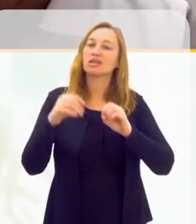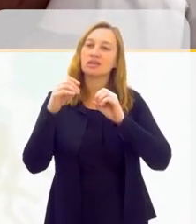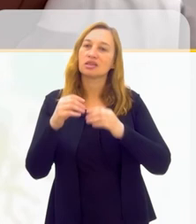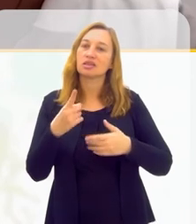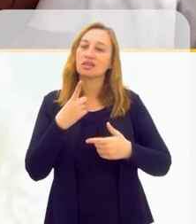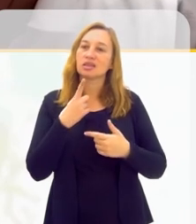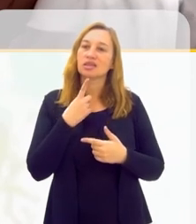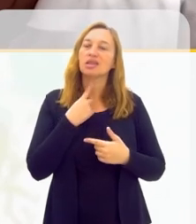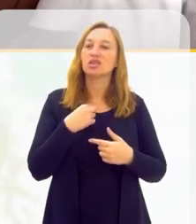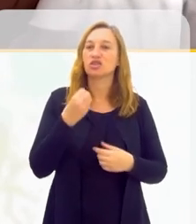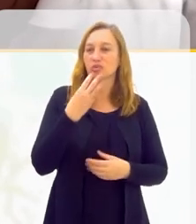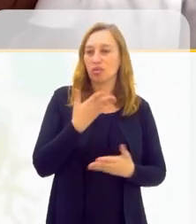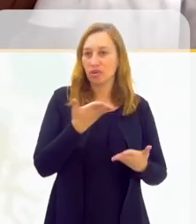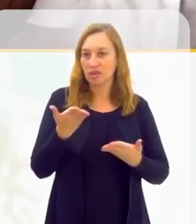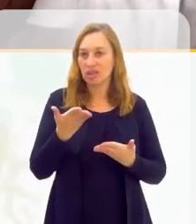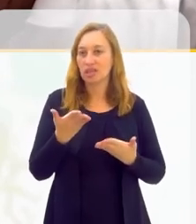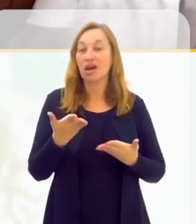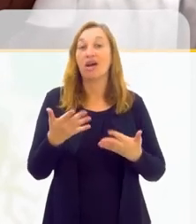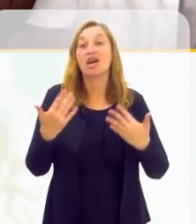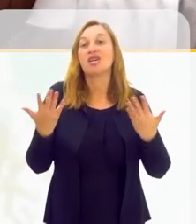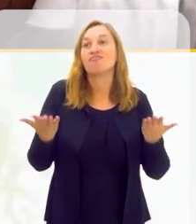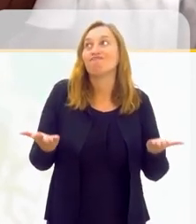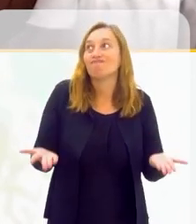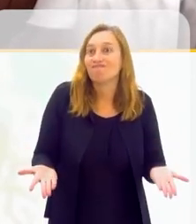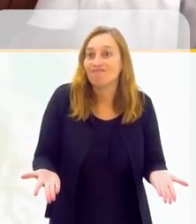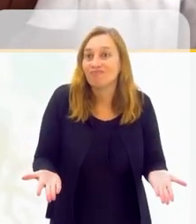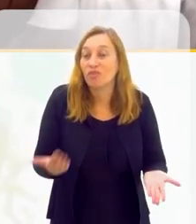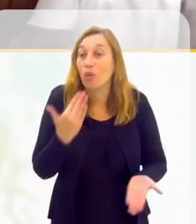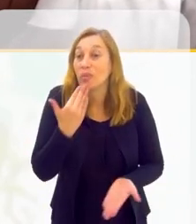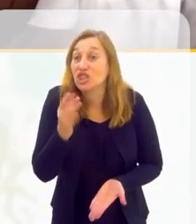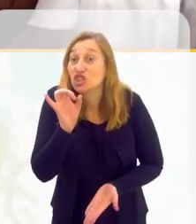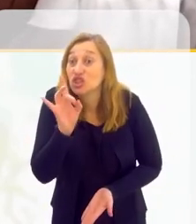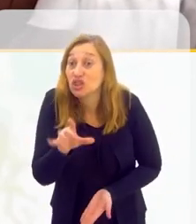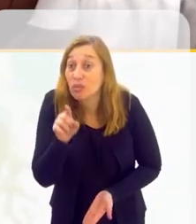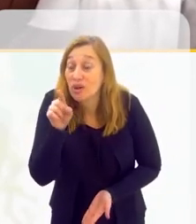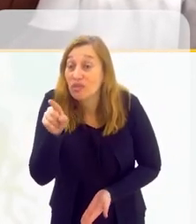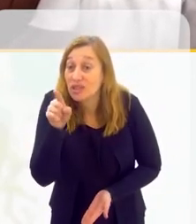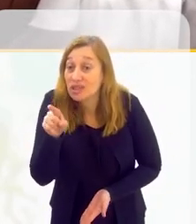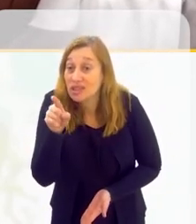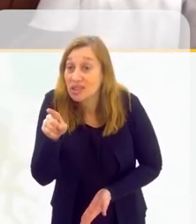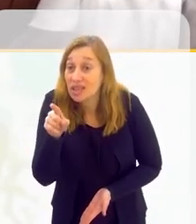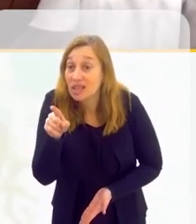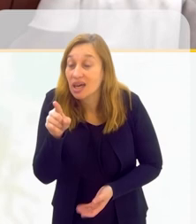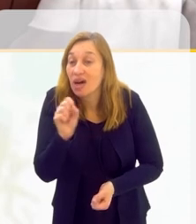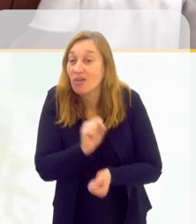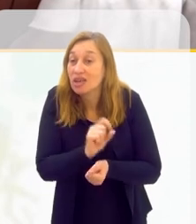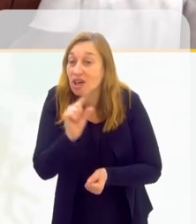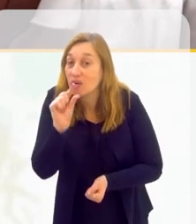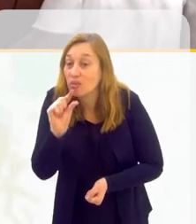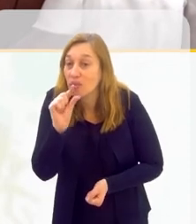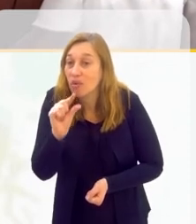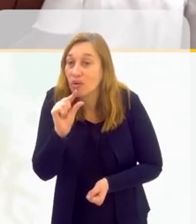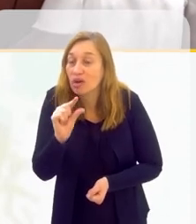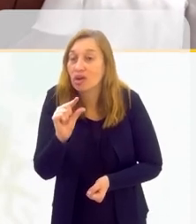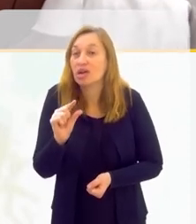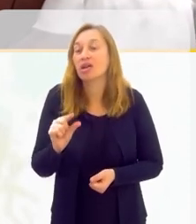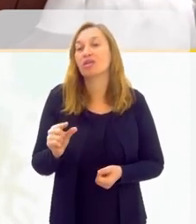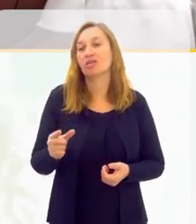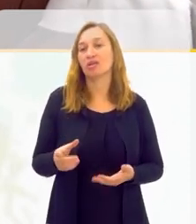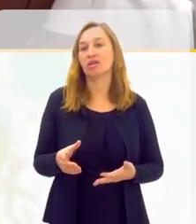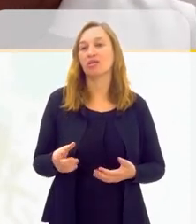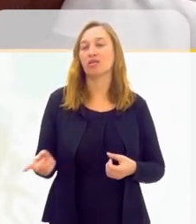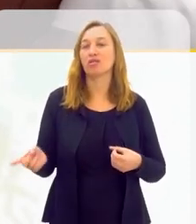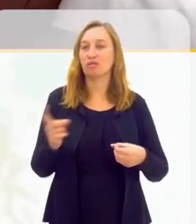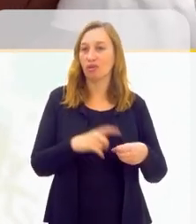seguem. Ah, idem. E vou pedir só para você esperar um pouquinho que eu vou me despedir do